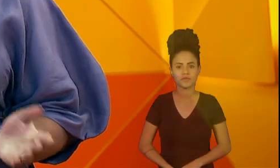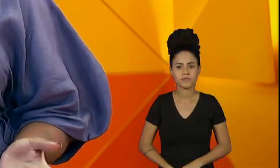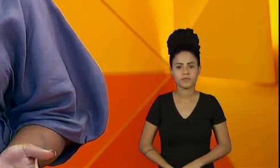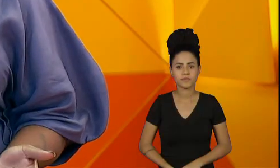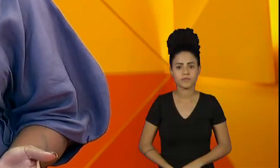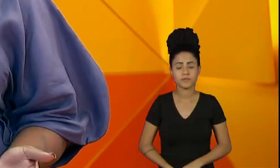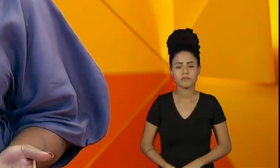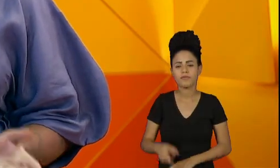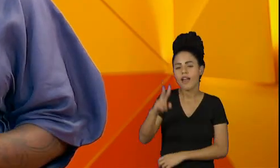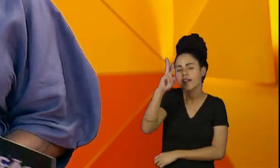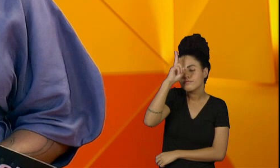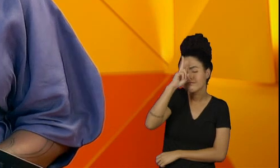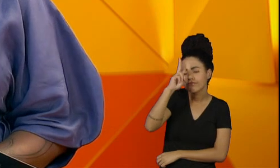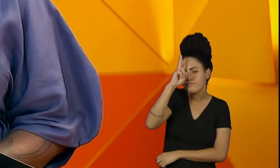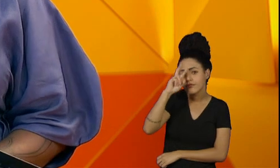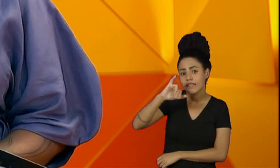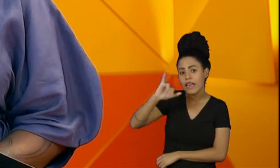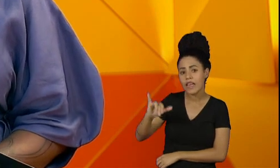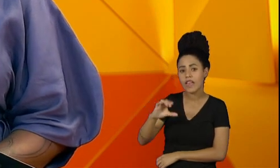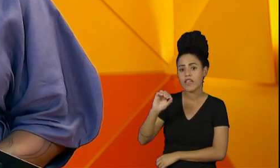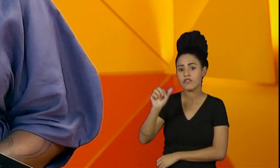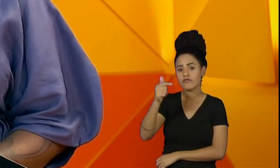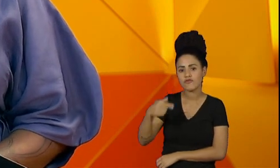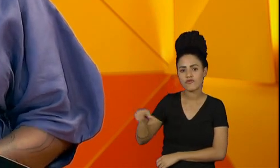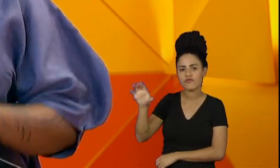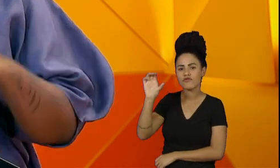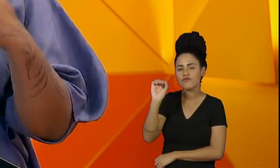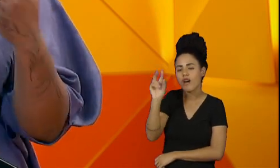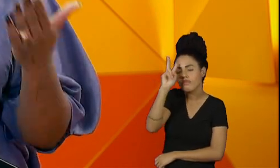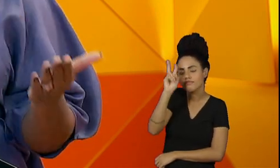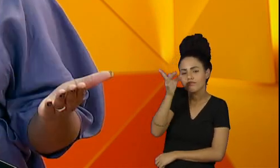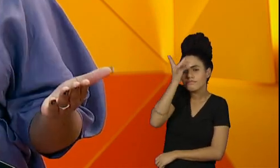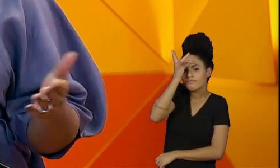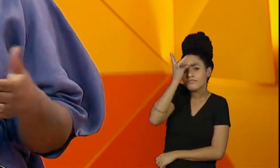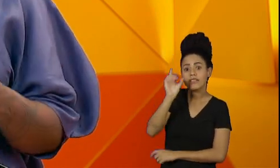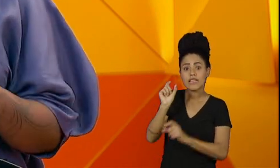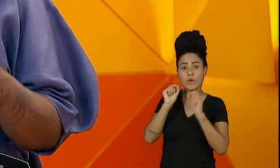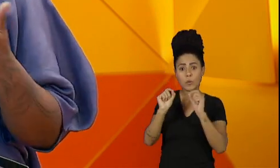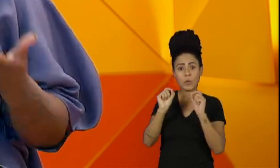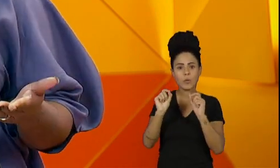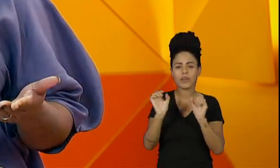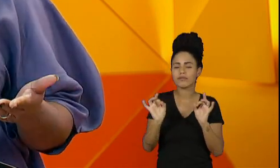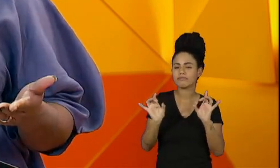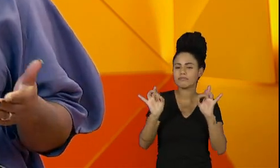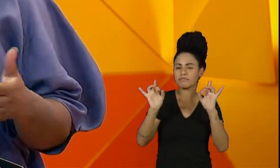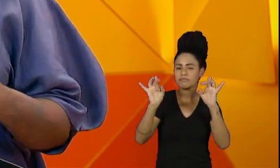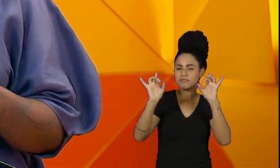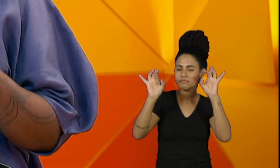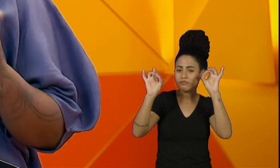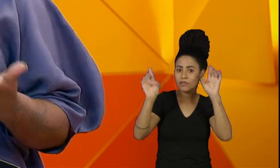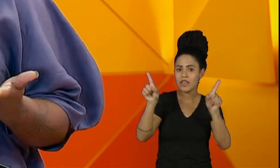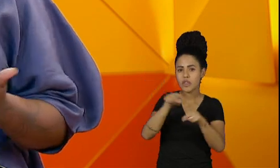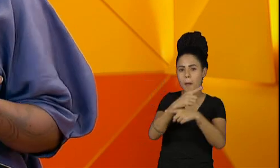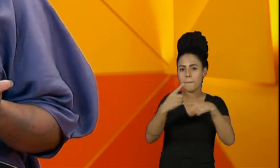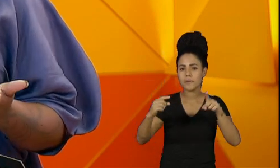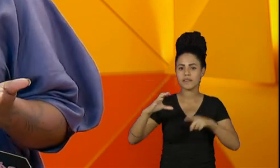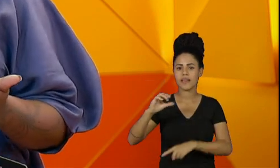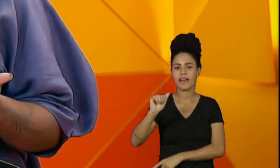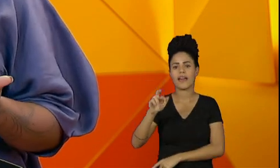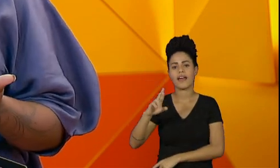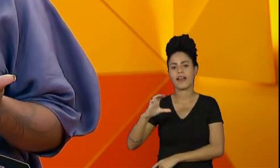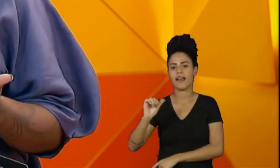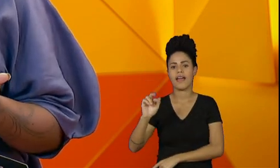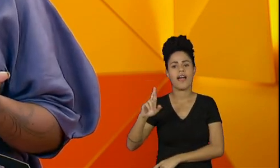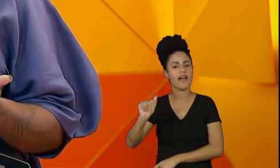com a memória do João do Vale que a gente vai encerrando o Estação Livre de hoje. Aliás, essa música Carcará tem muito a dizer sobre a nossa